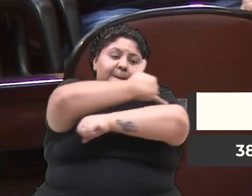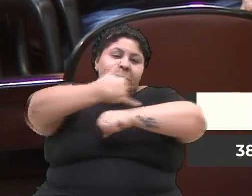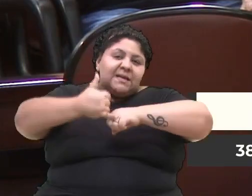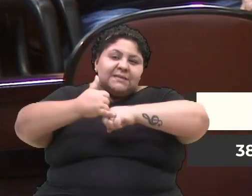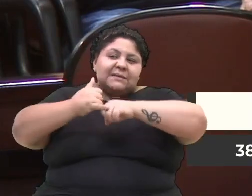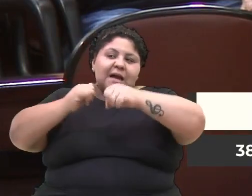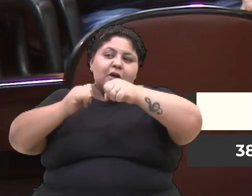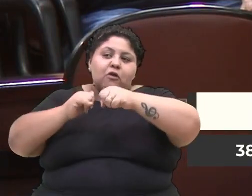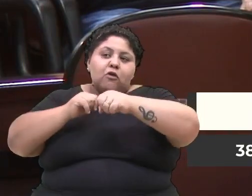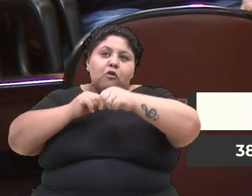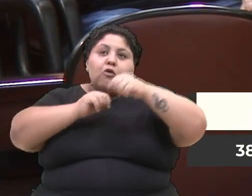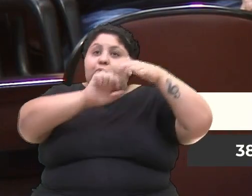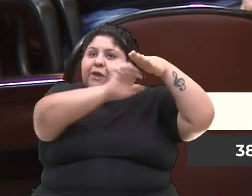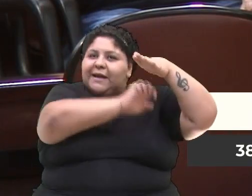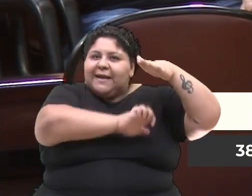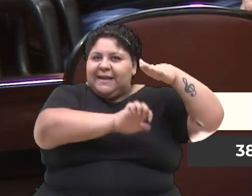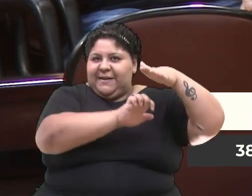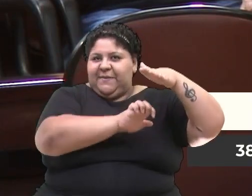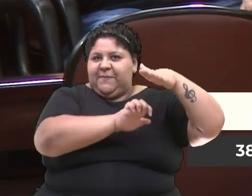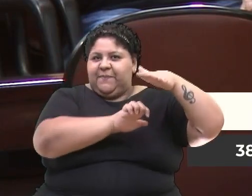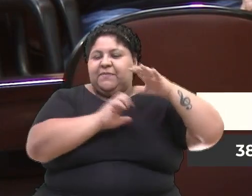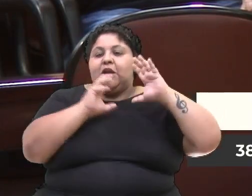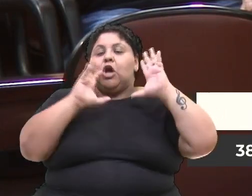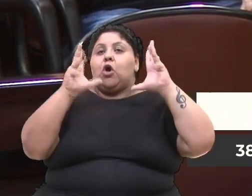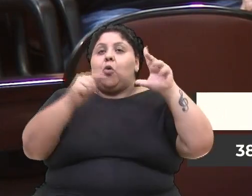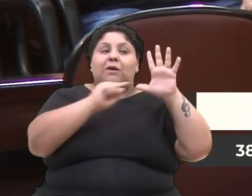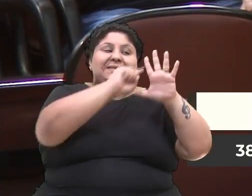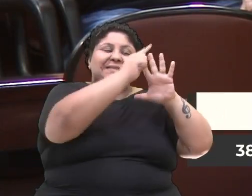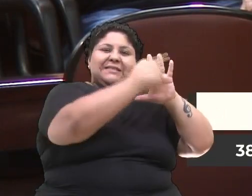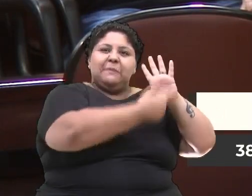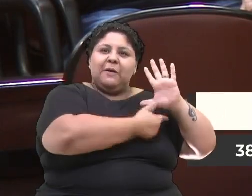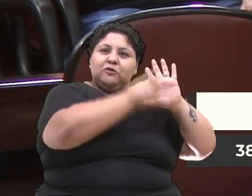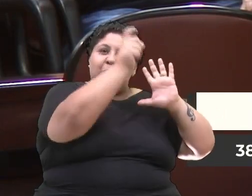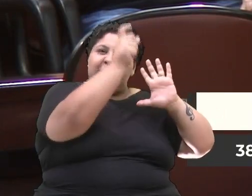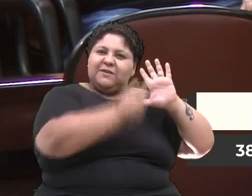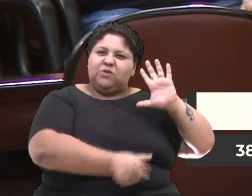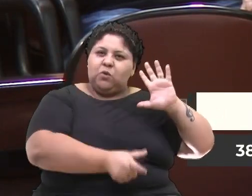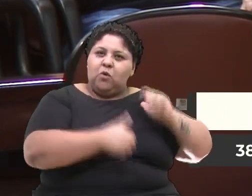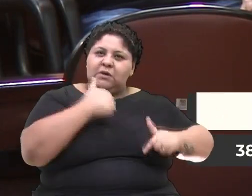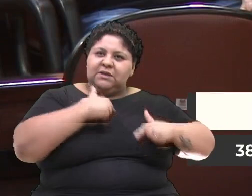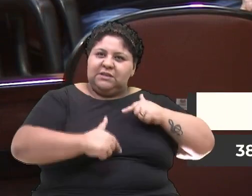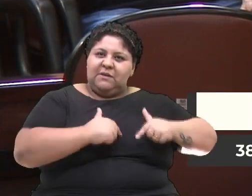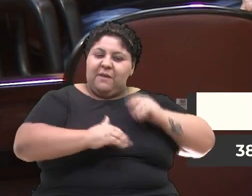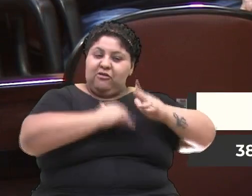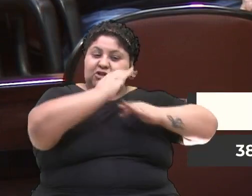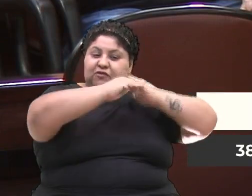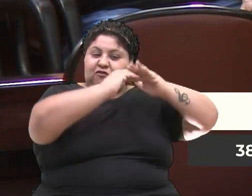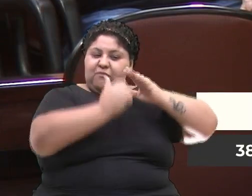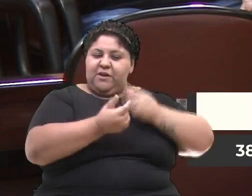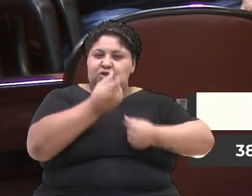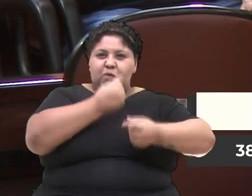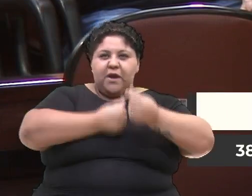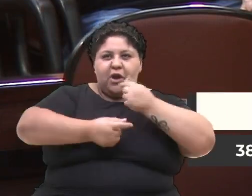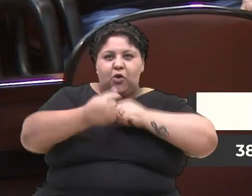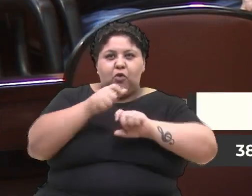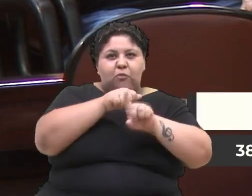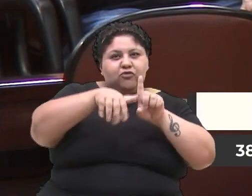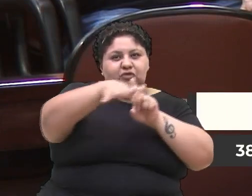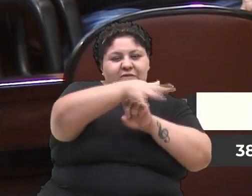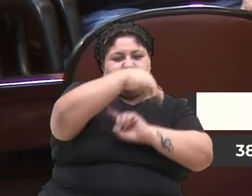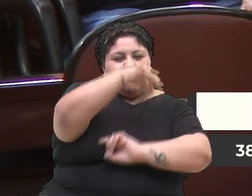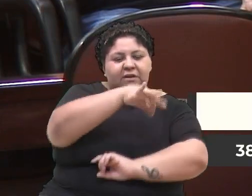empresa? Quantas mãos forjaram o desenvolvimento econômico e social de Caxias do Sul